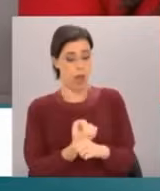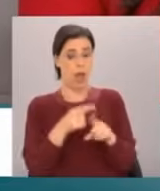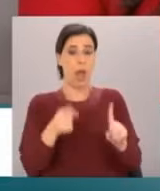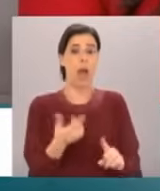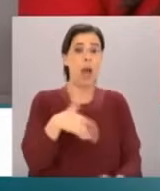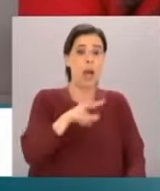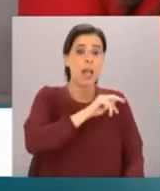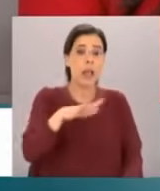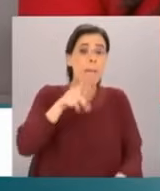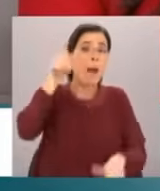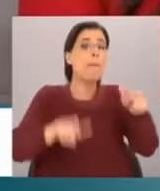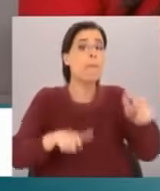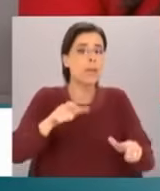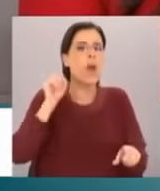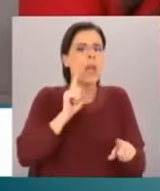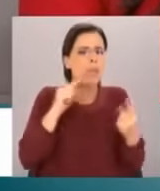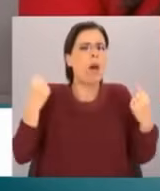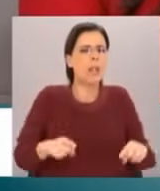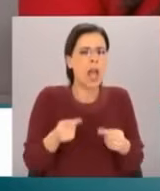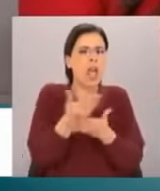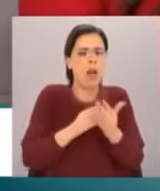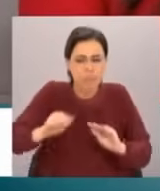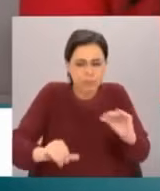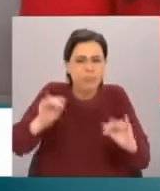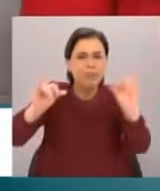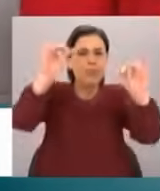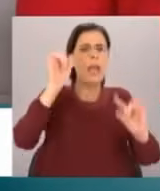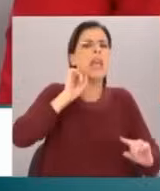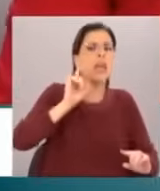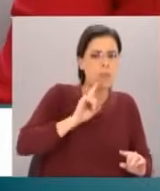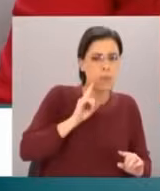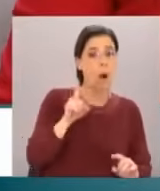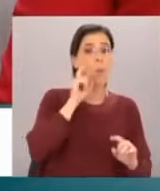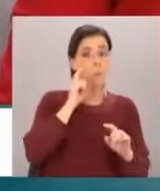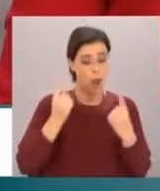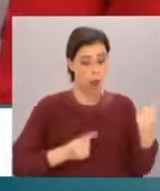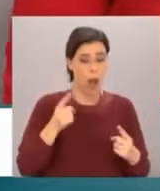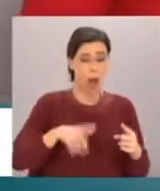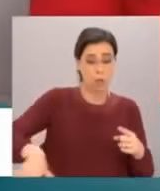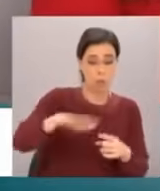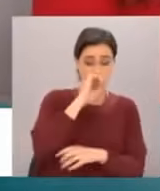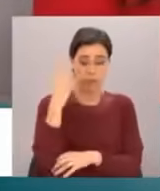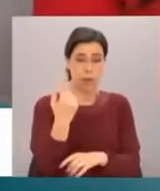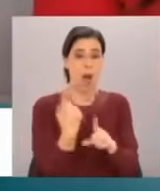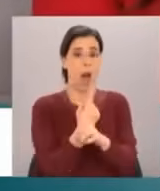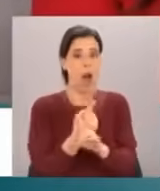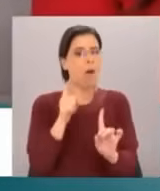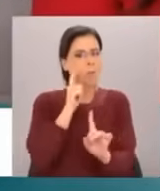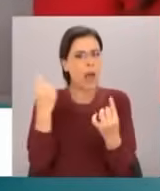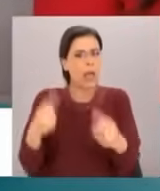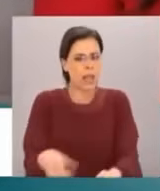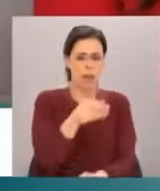atividade de mais de 300 mil pessoas com importância que tem muitas economias locais que ficou importância que tem até na preservação de alguns ecossistemas de algumas espécies